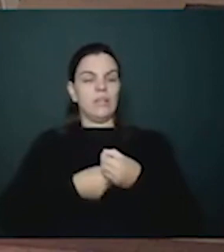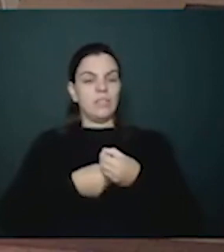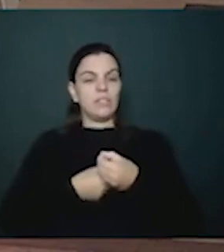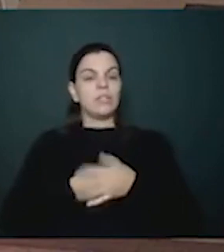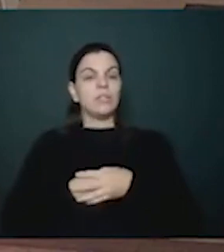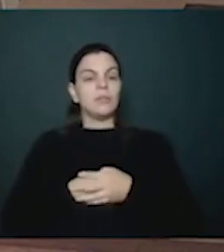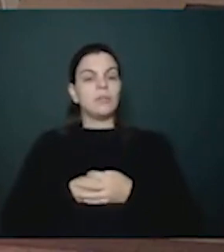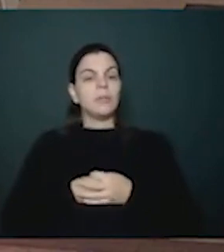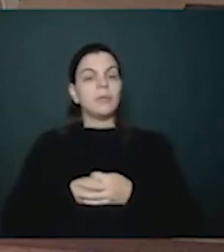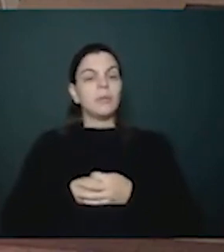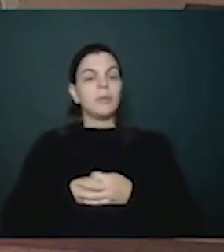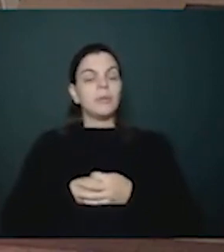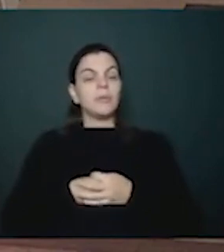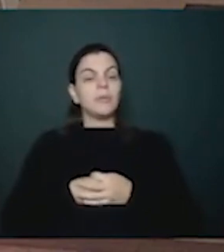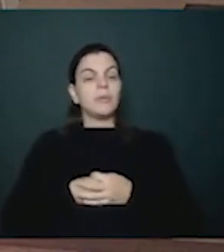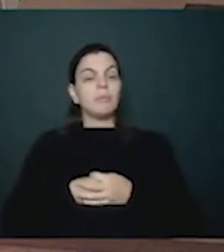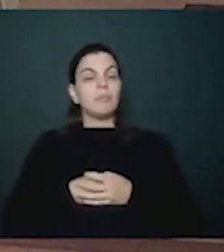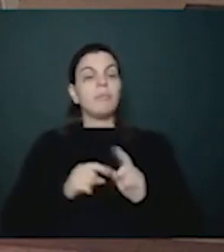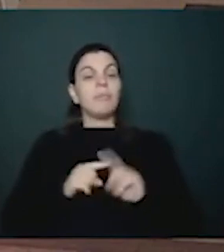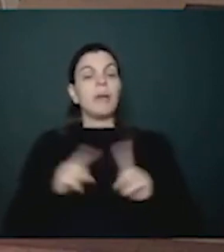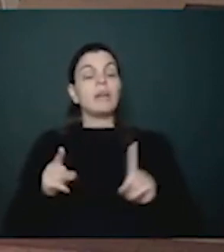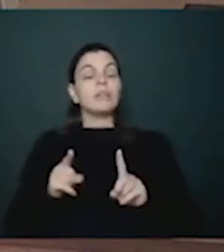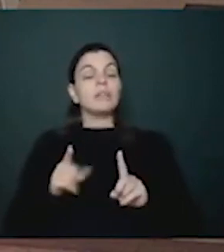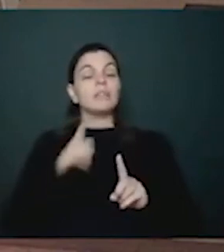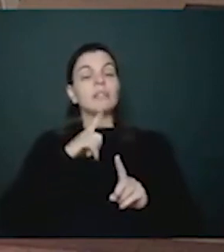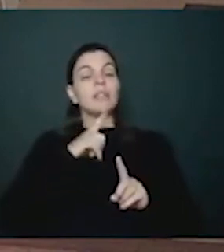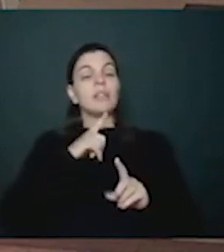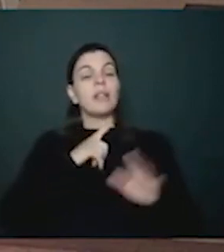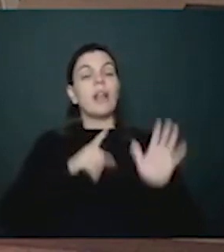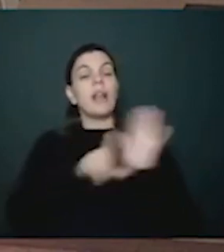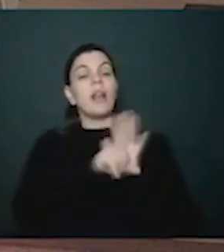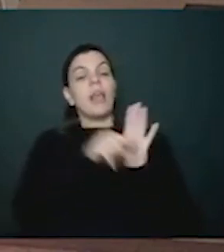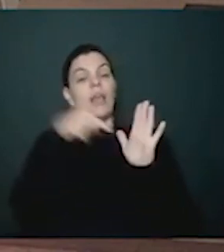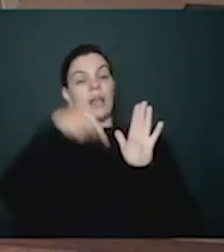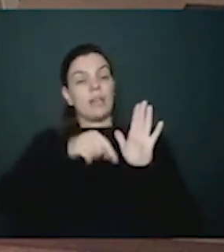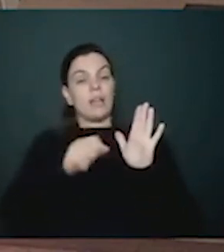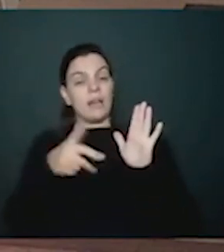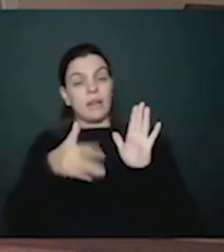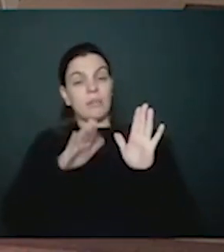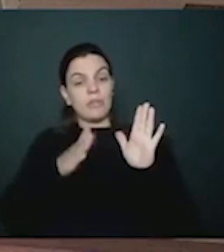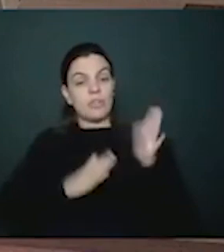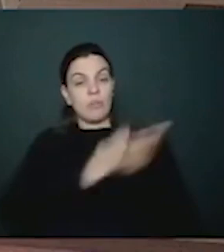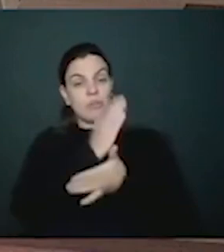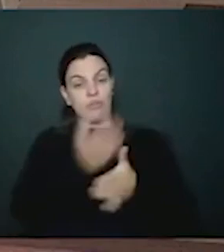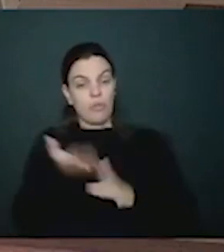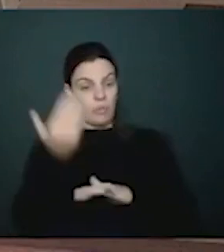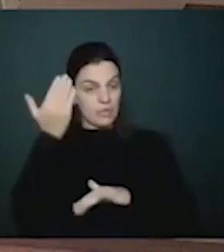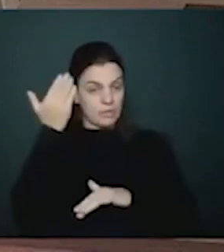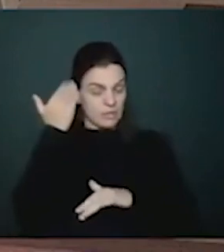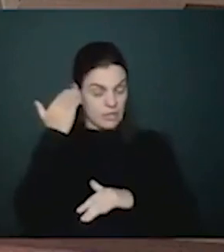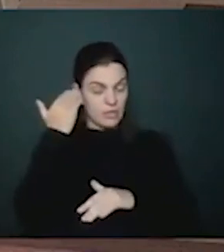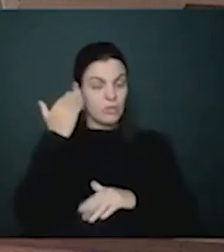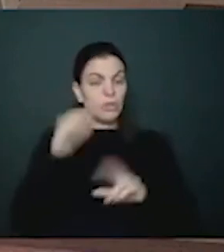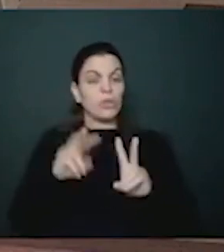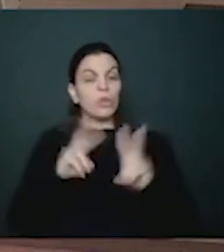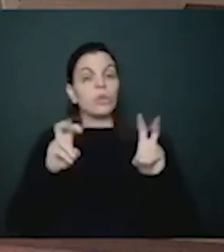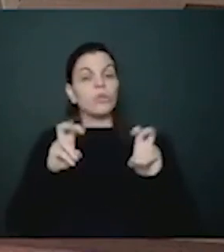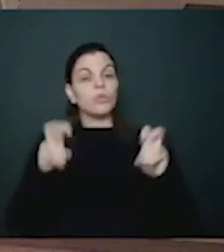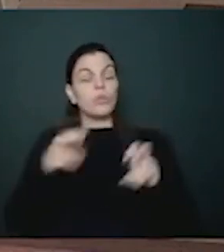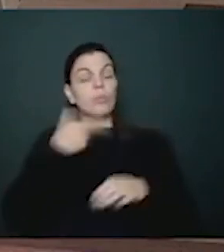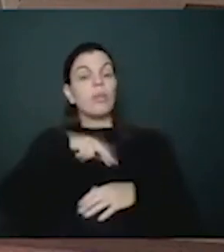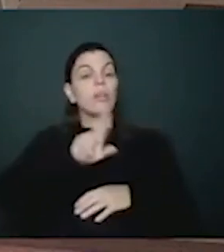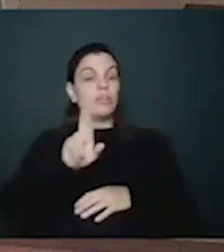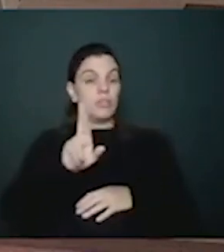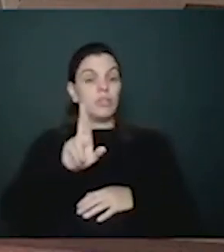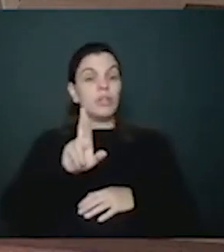aqui, exemplos de leis que já foram aprovadas nessa casa em relação a questões religiosas. Vossa